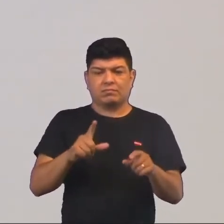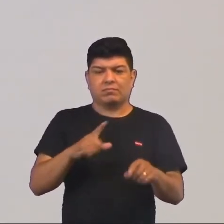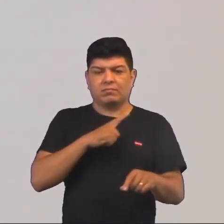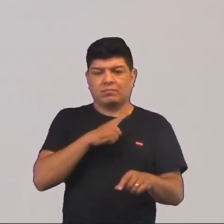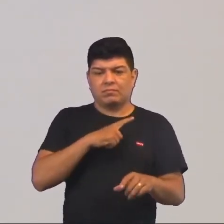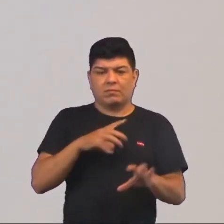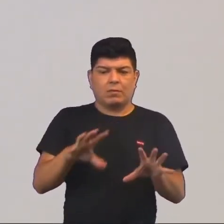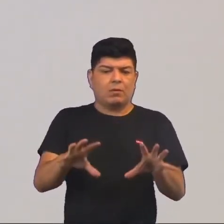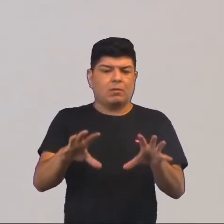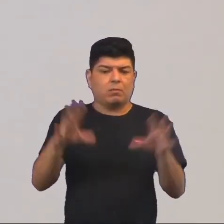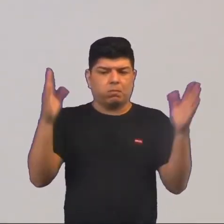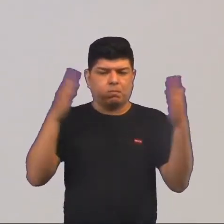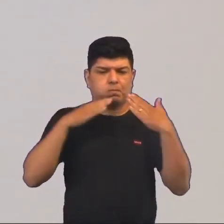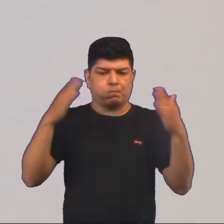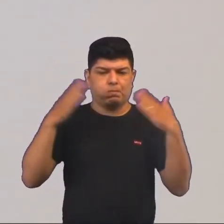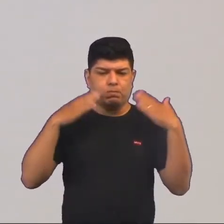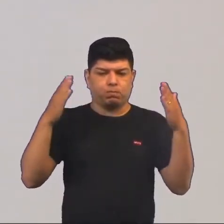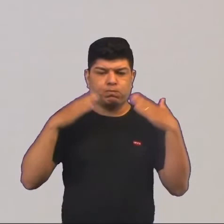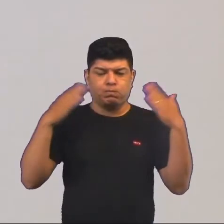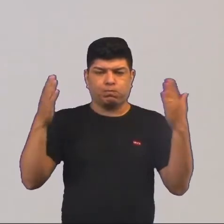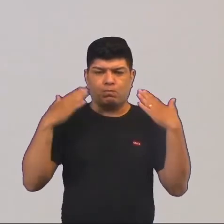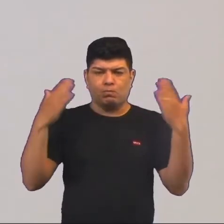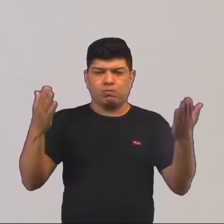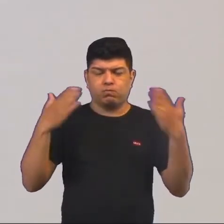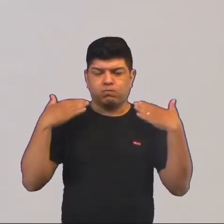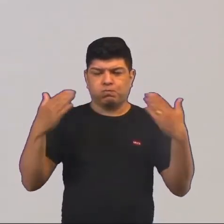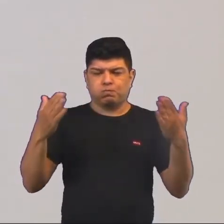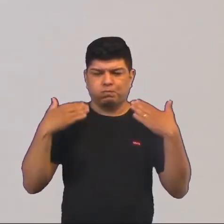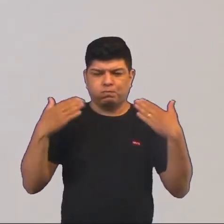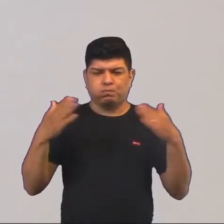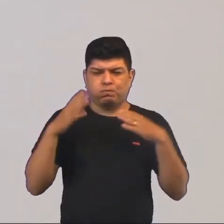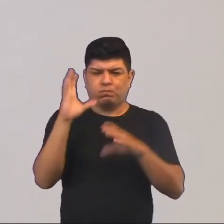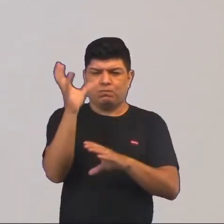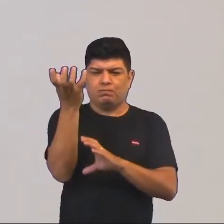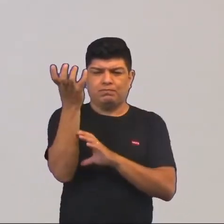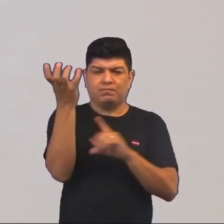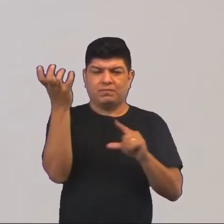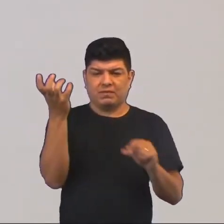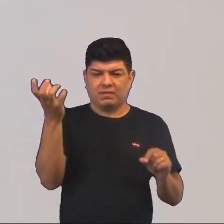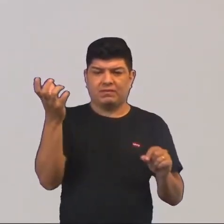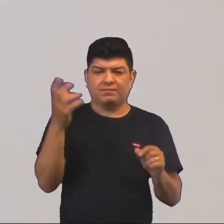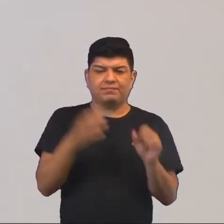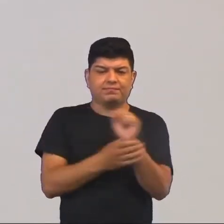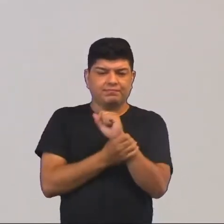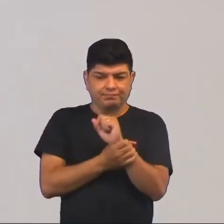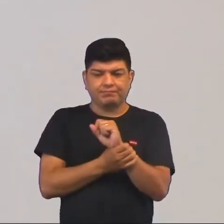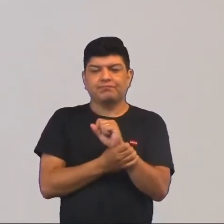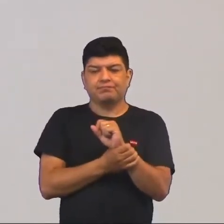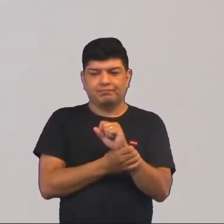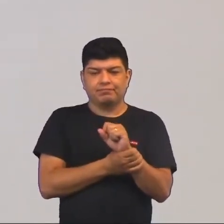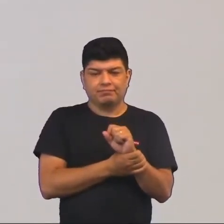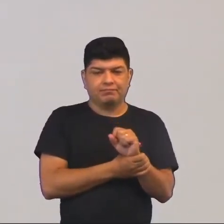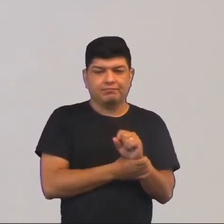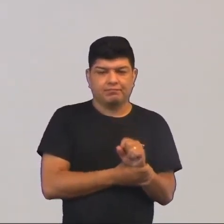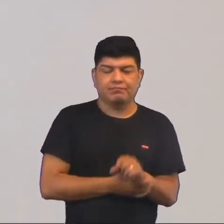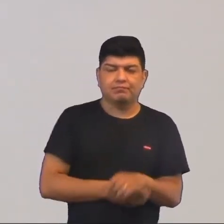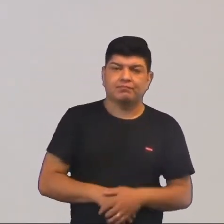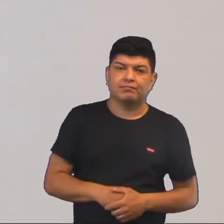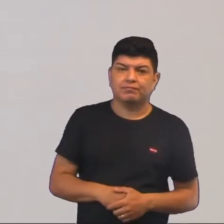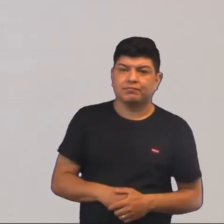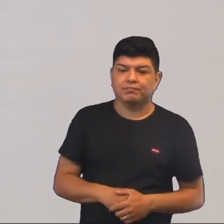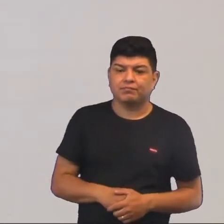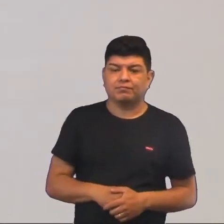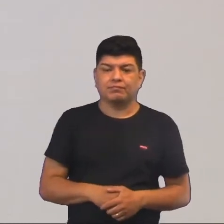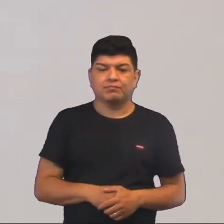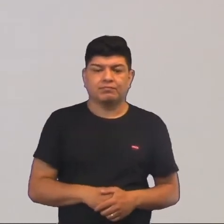tempos de muito quente, mesmo em tempo de muita estiagem, aquela folha tem uma certa cera que protege essa vegetação.